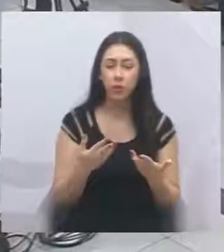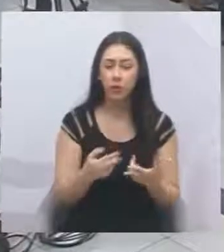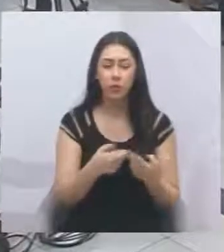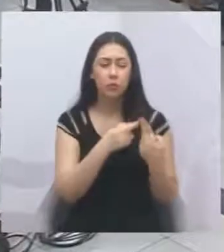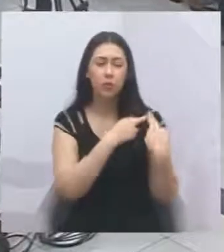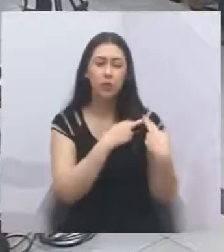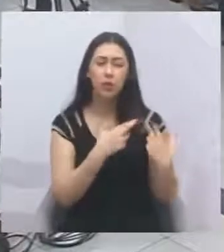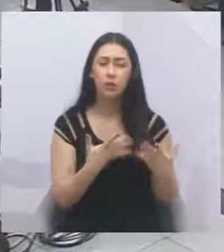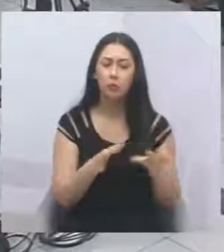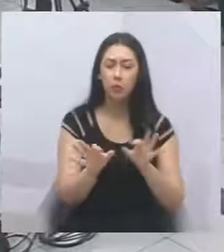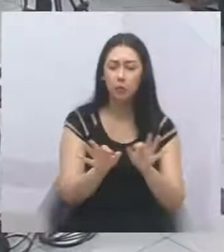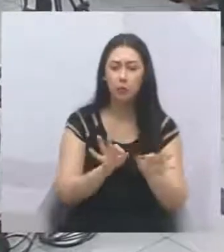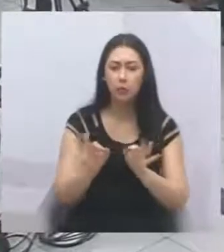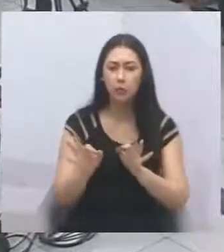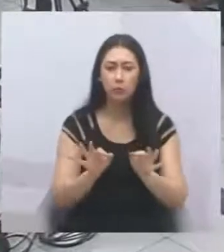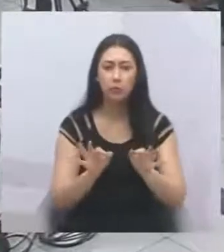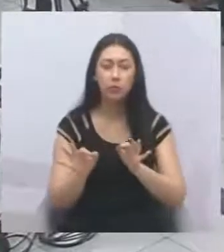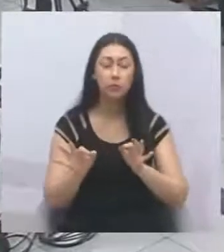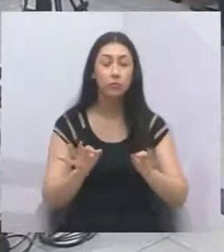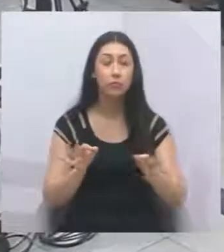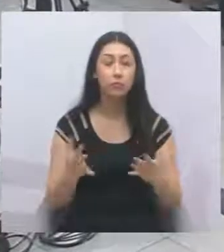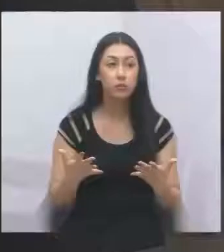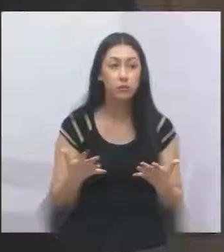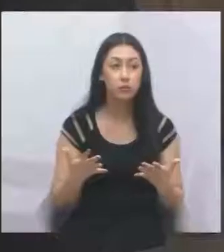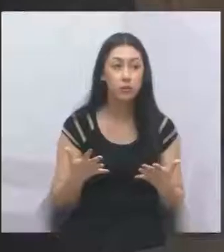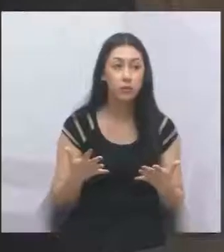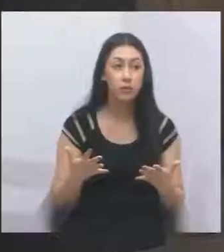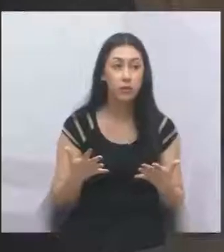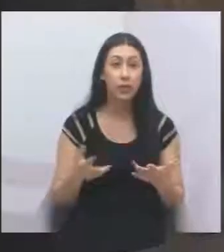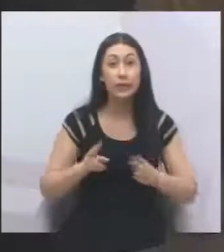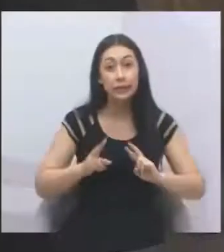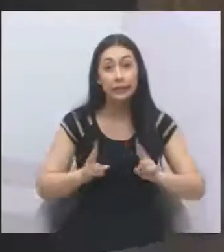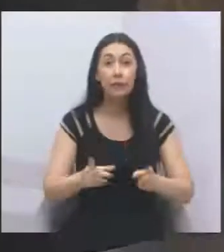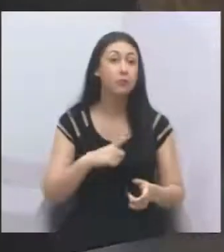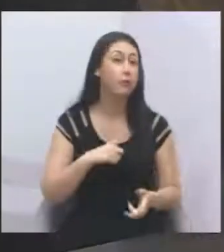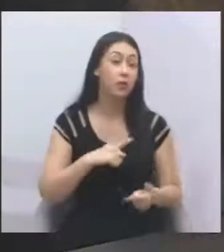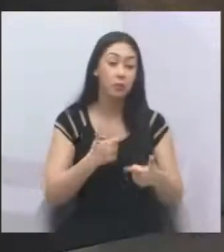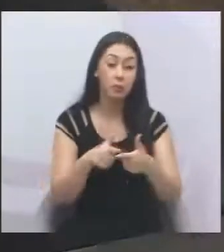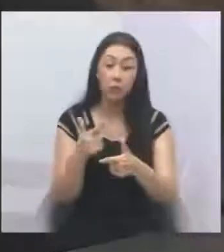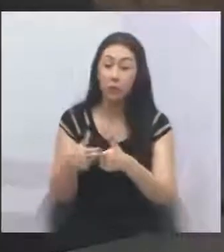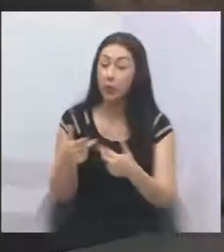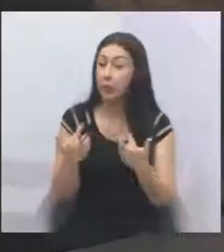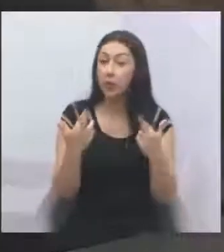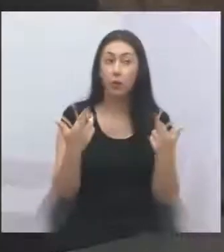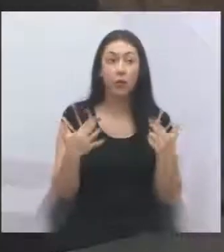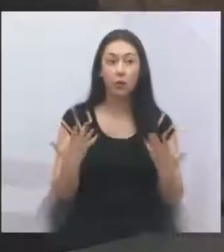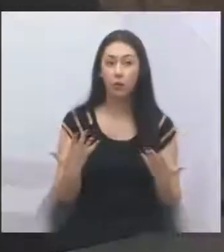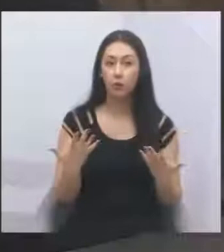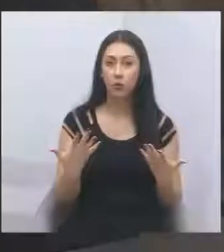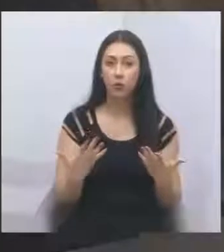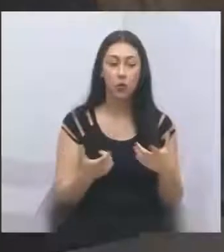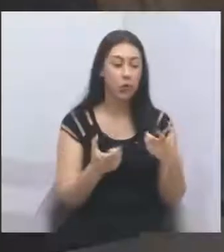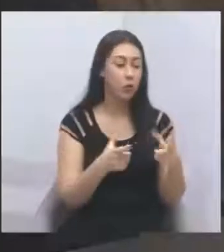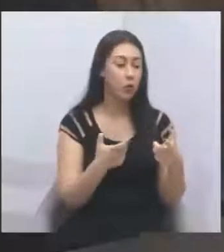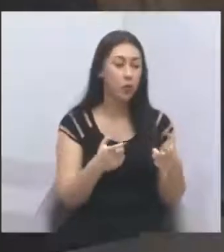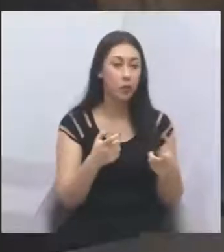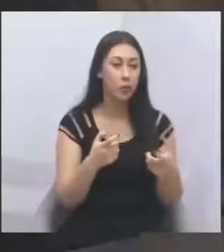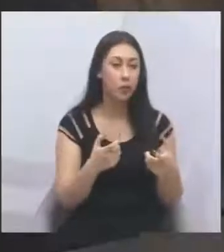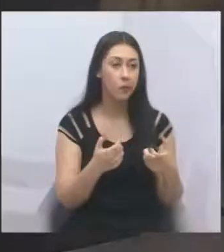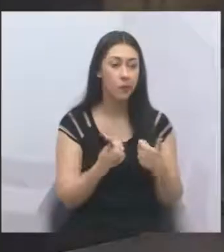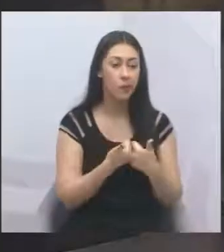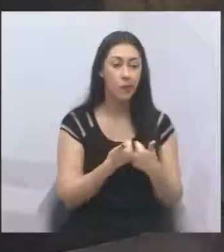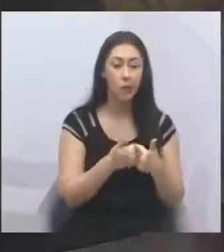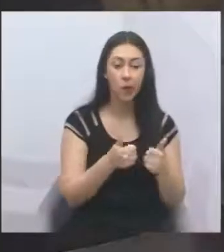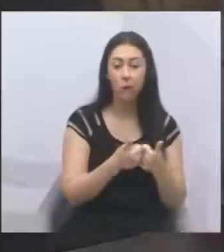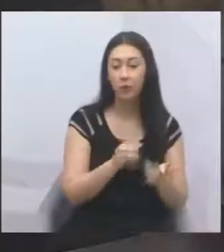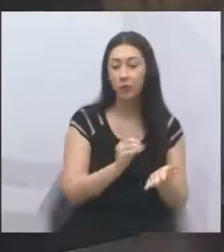esse contrato. A gente vê, pastor, esse problema em todos os cantos da cidade. É num bairro que não tem a linha das 5 horas, é num bairro, ou